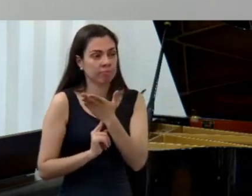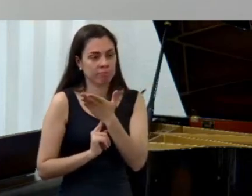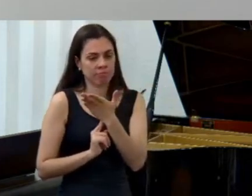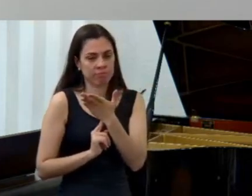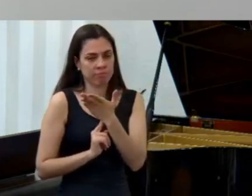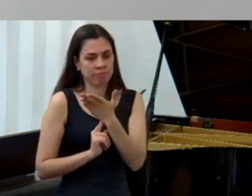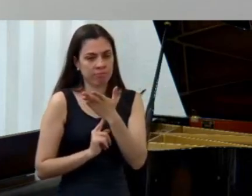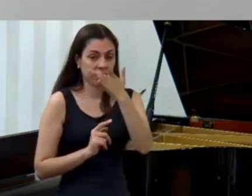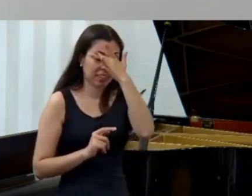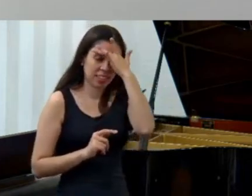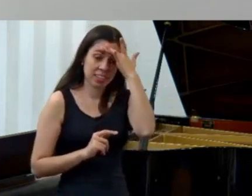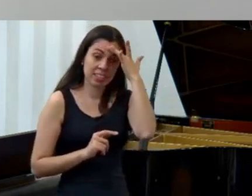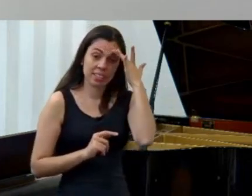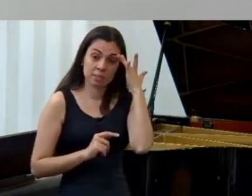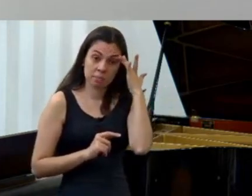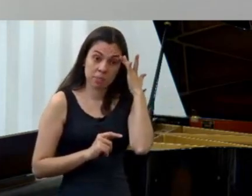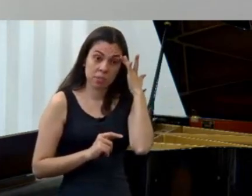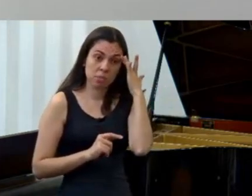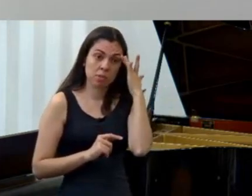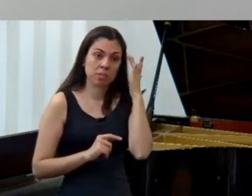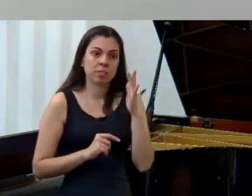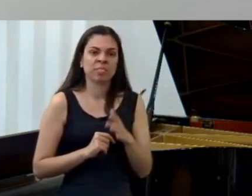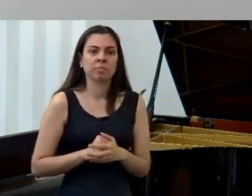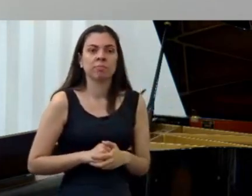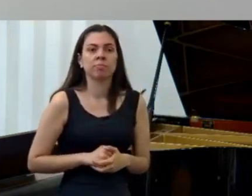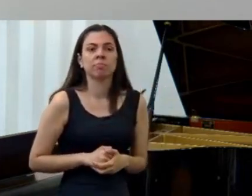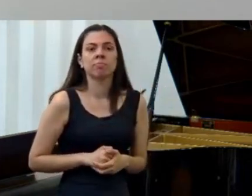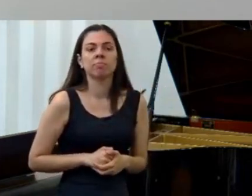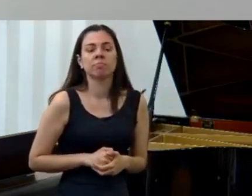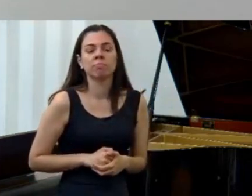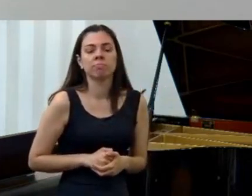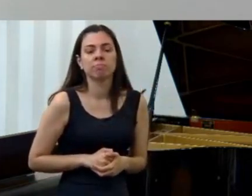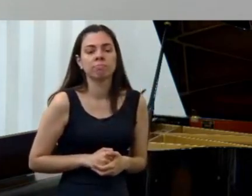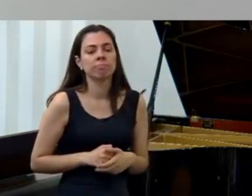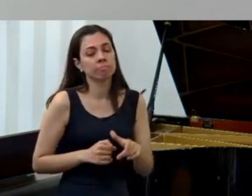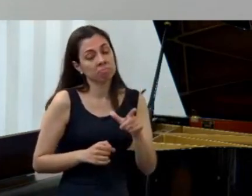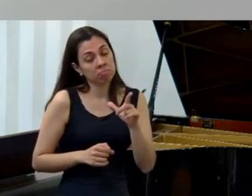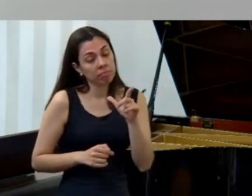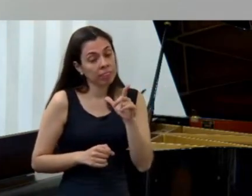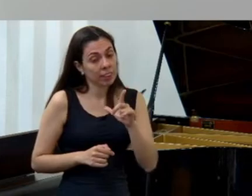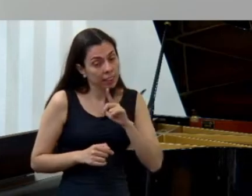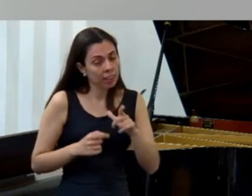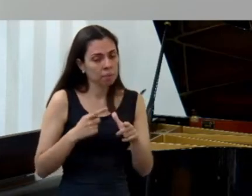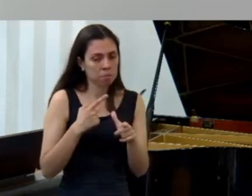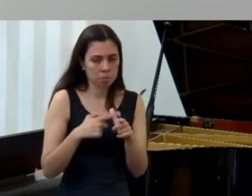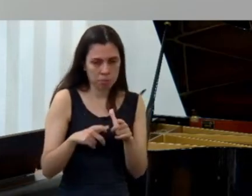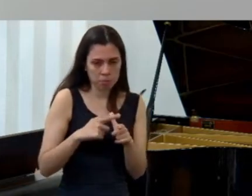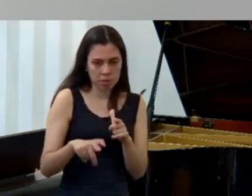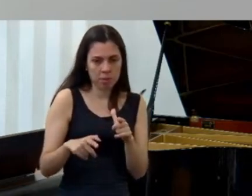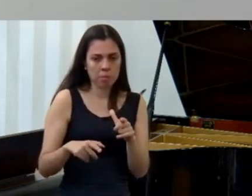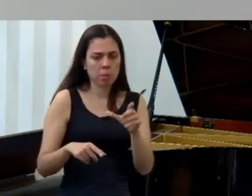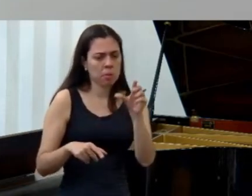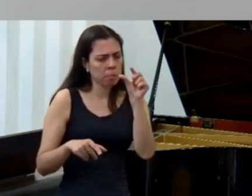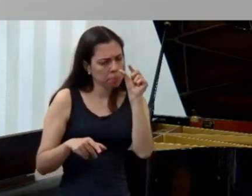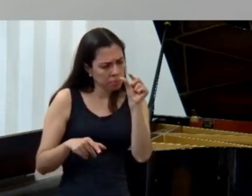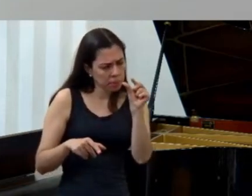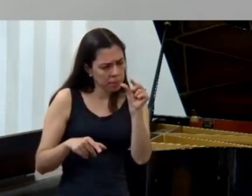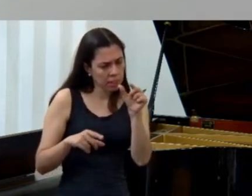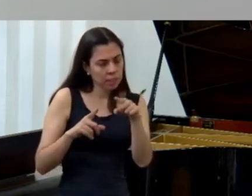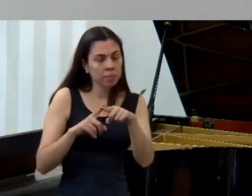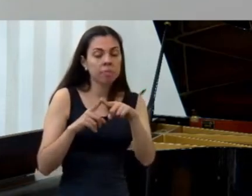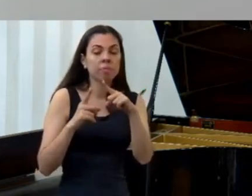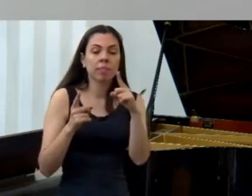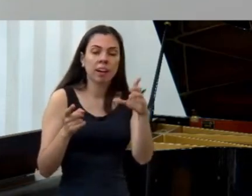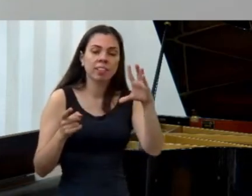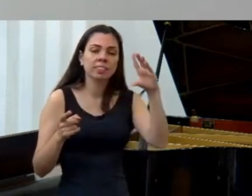líderes. Por isso que ela é a palavra de Deus. E está aqui, registrada, inspirada, infalível,